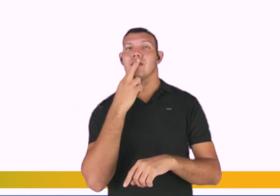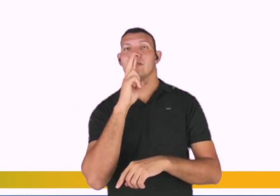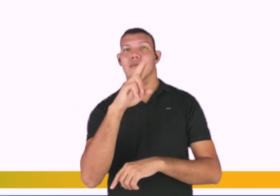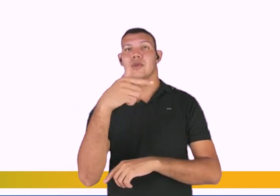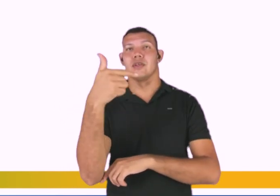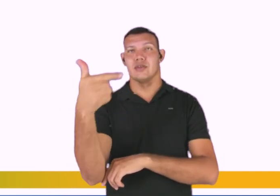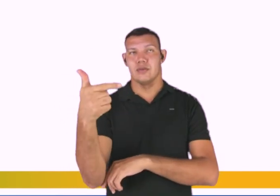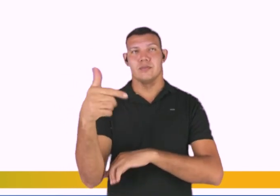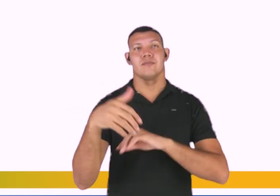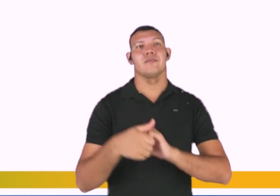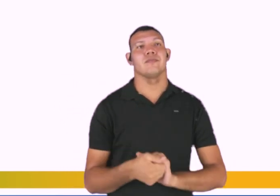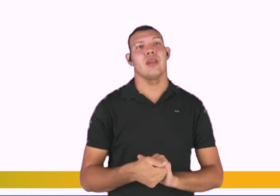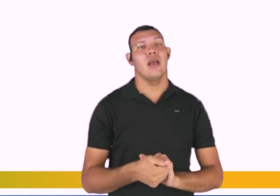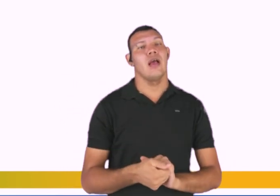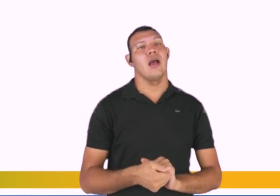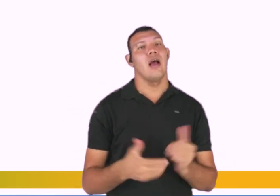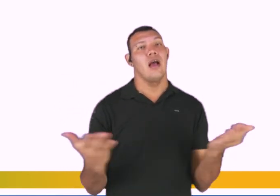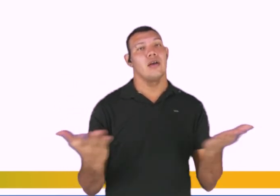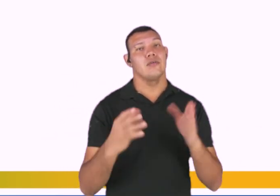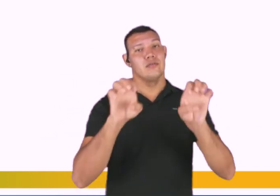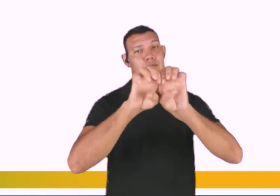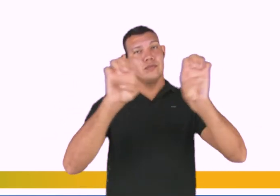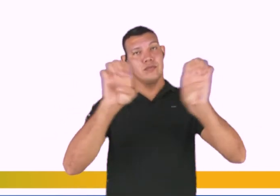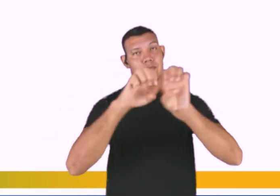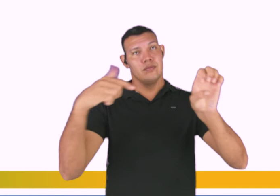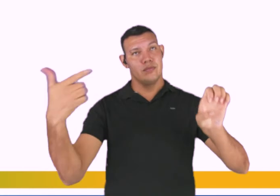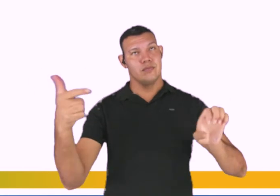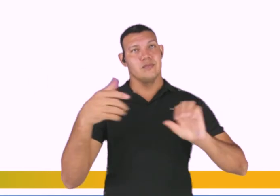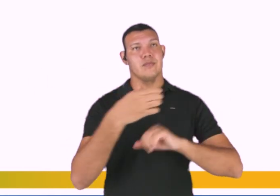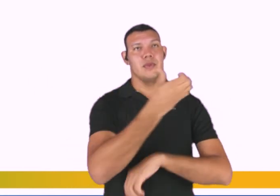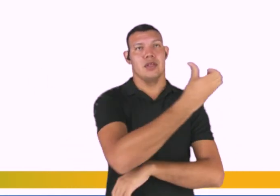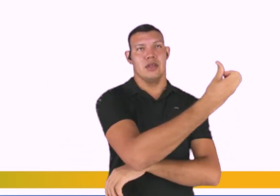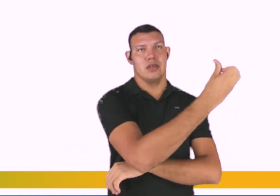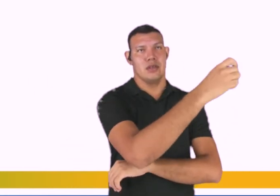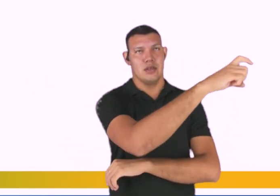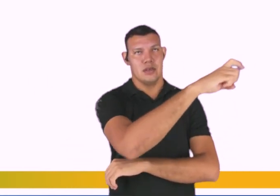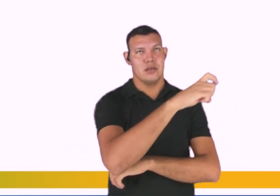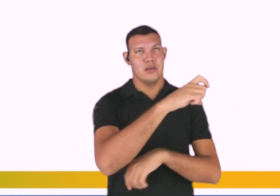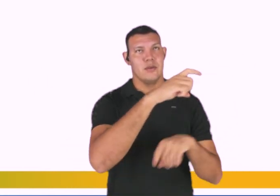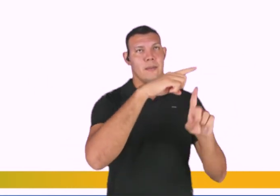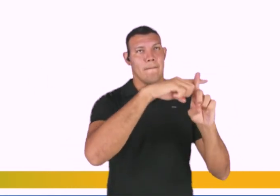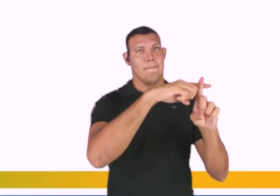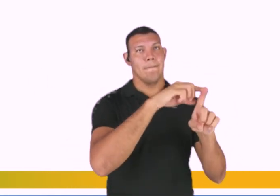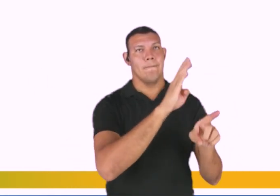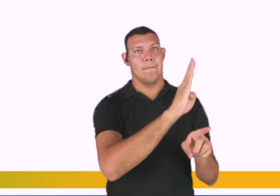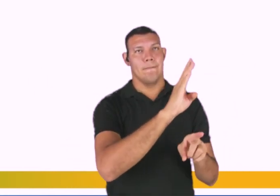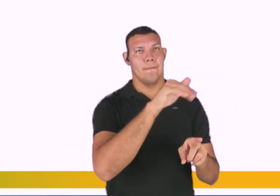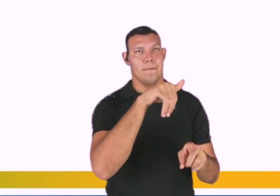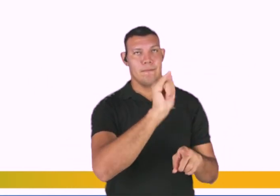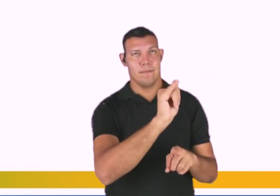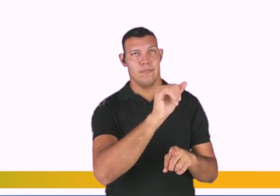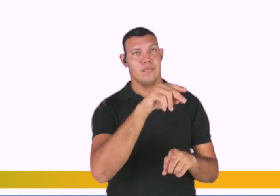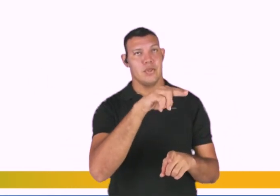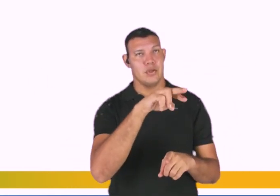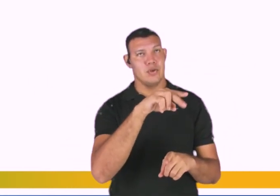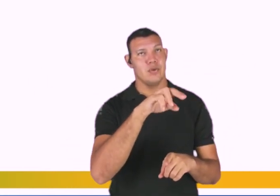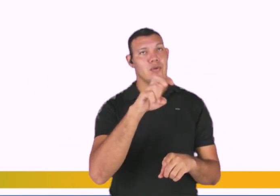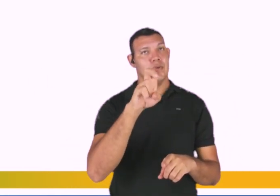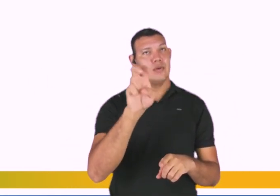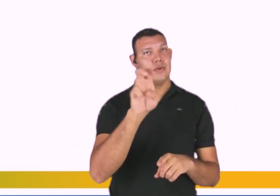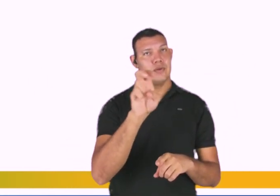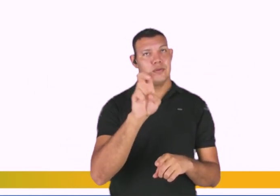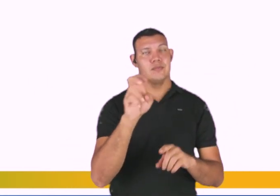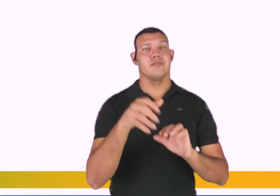segunda equação. Vejam que nós temos 6x mais by igual a 55. E